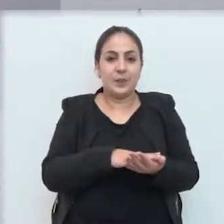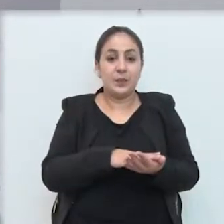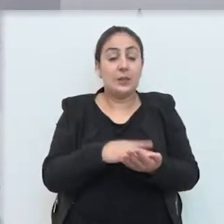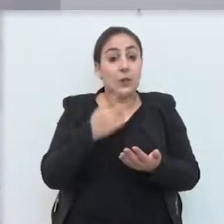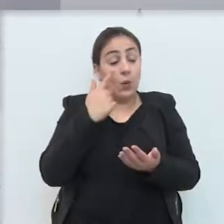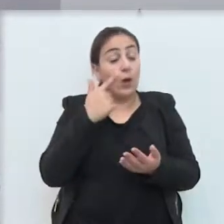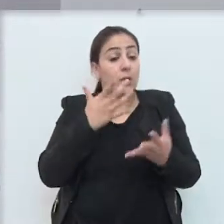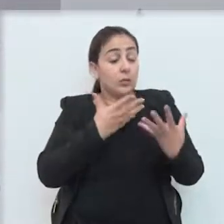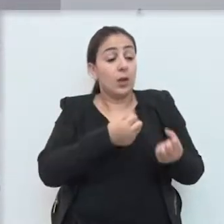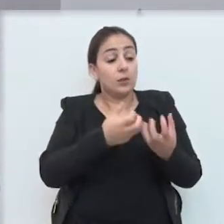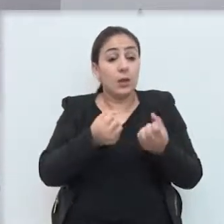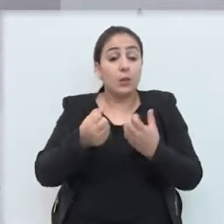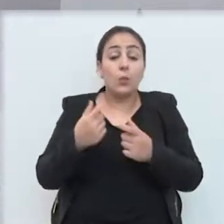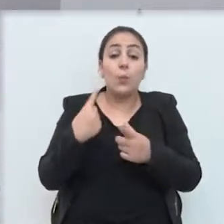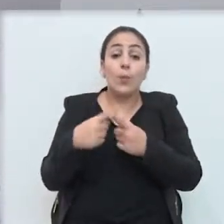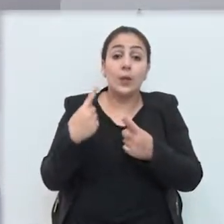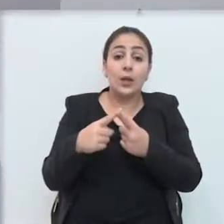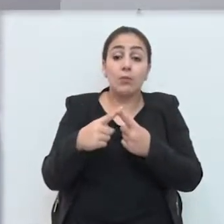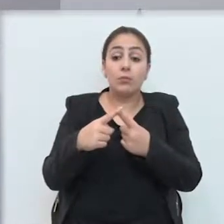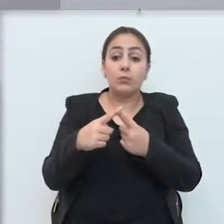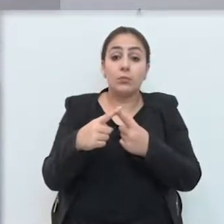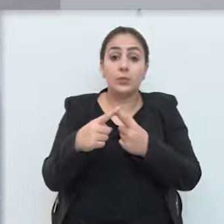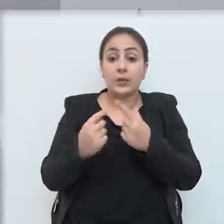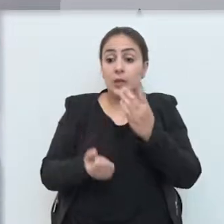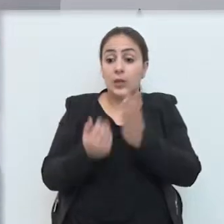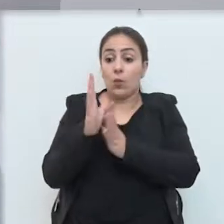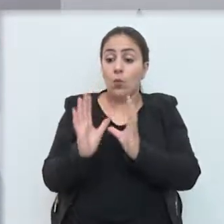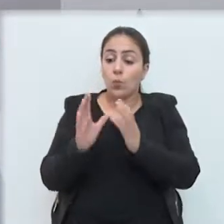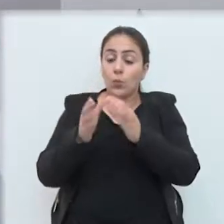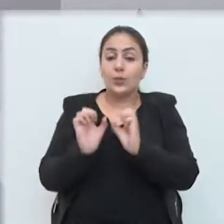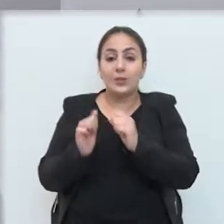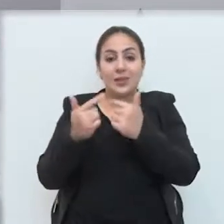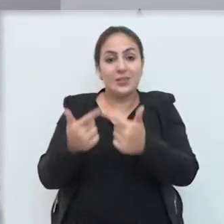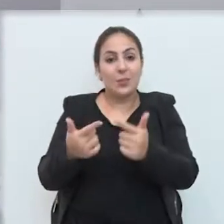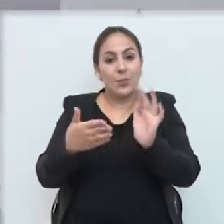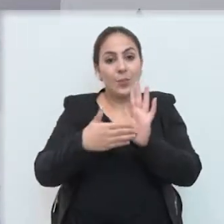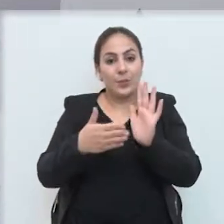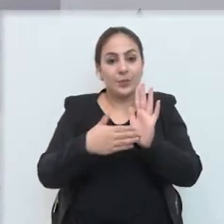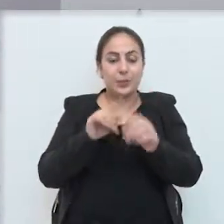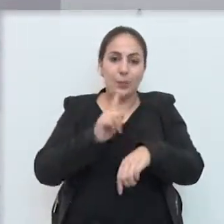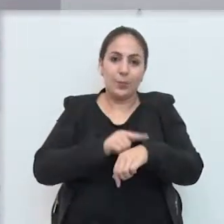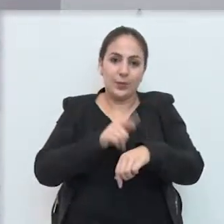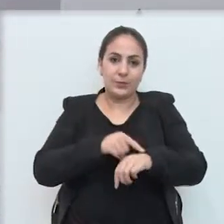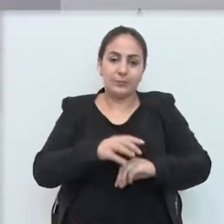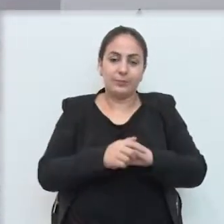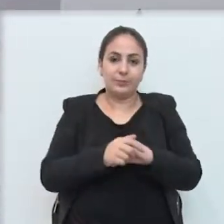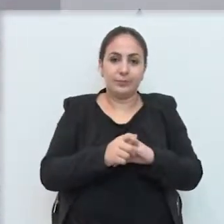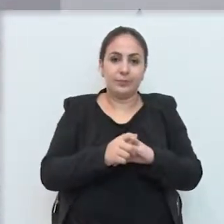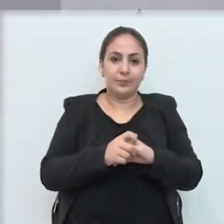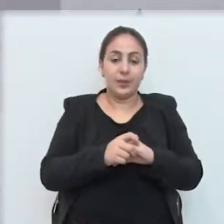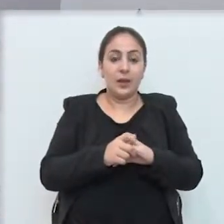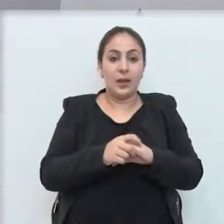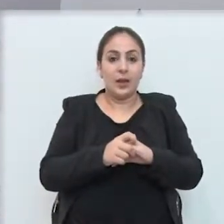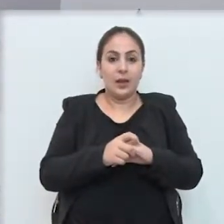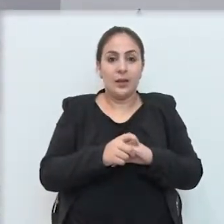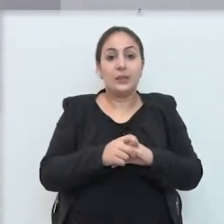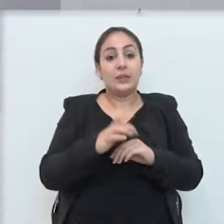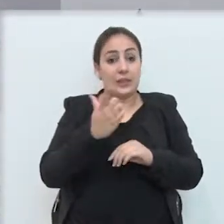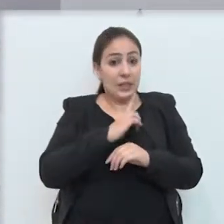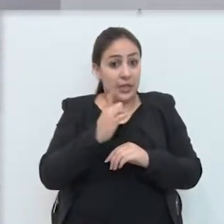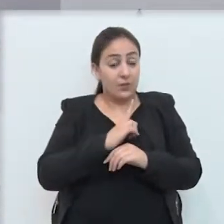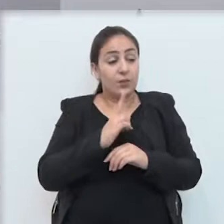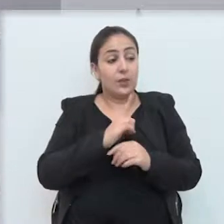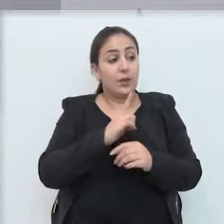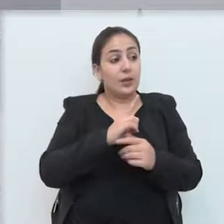alteração ele foi favorável porque construiu um conjunto de ações que propiciaram esse momento, ou seja, foi